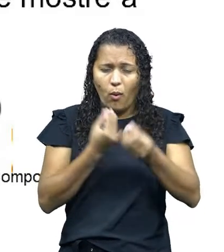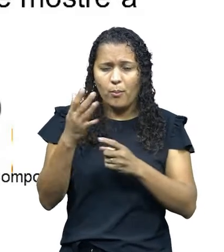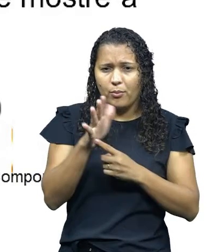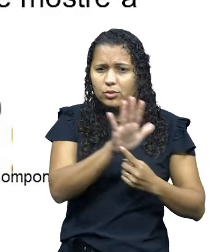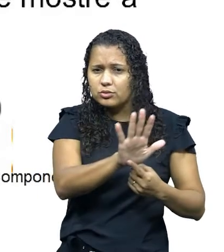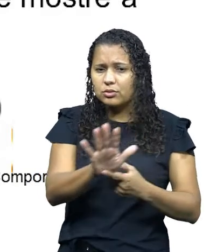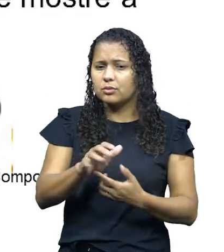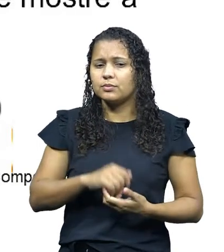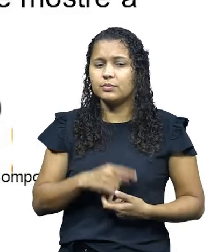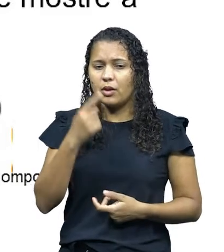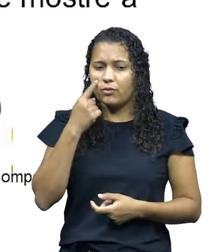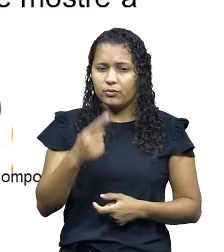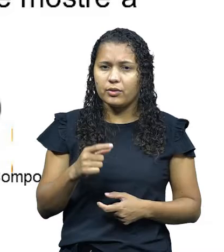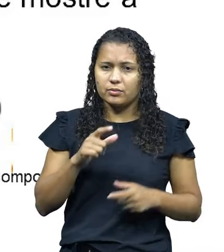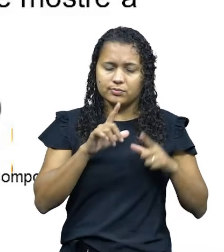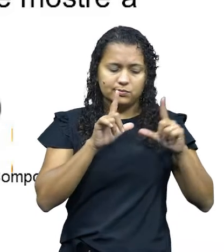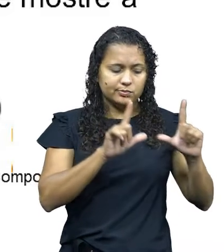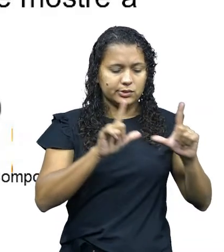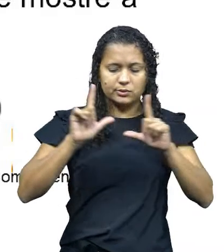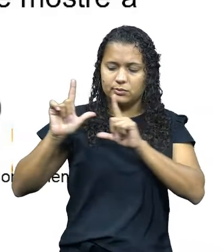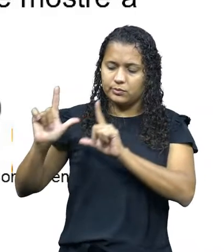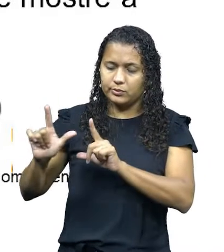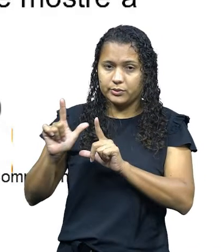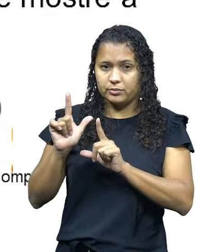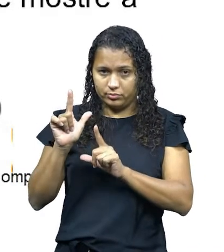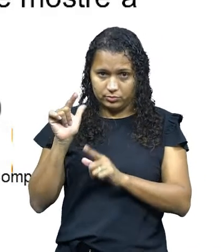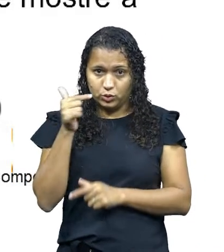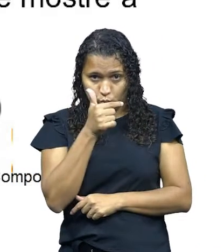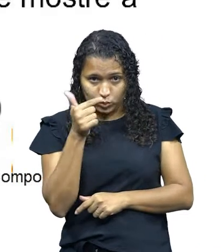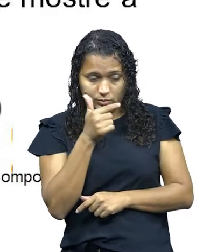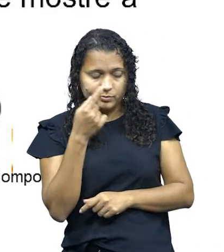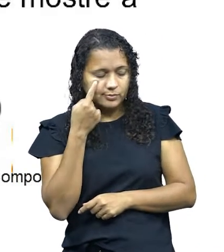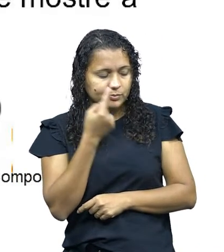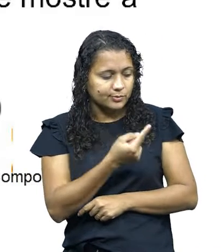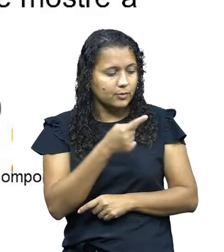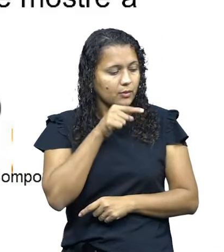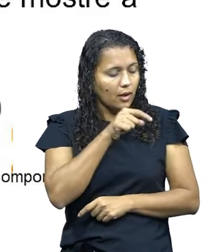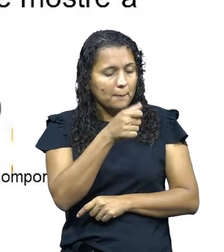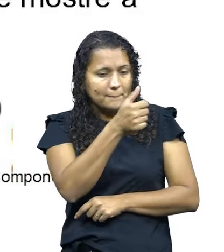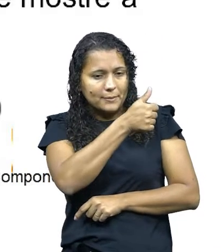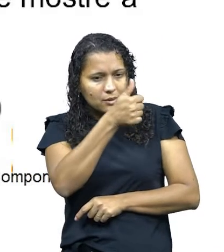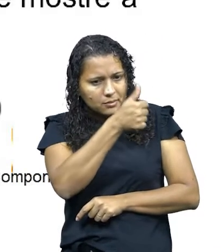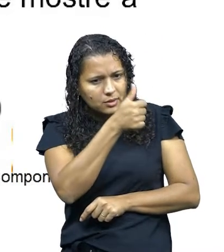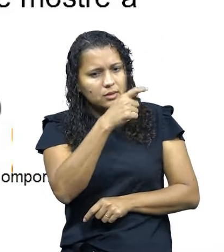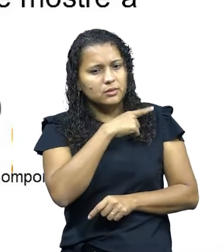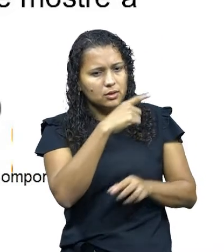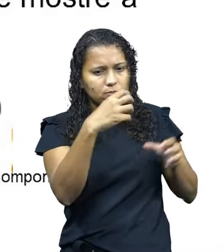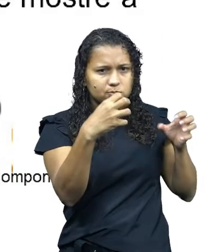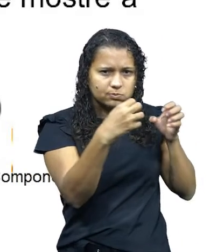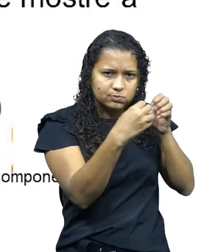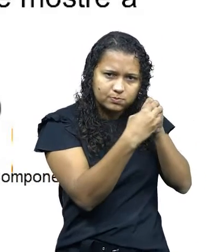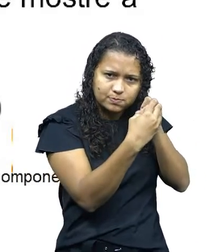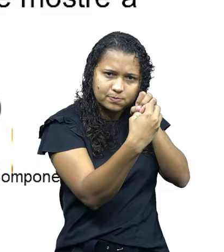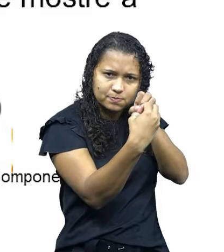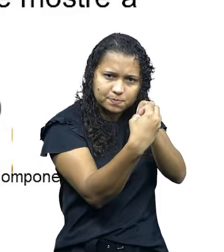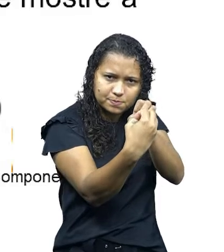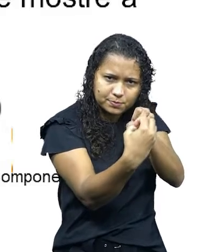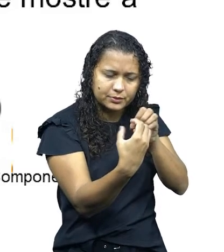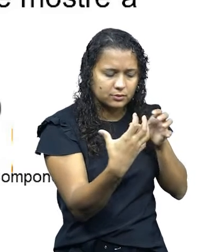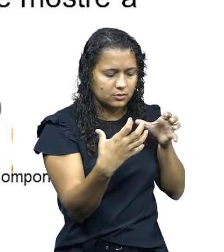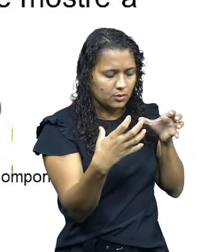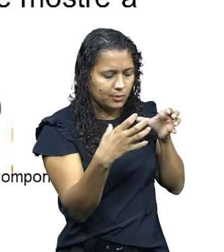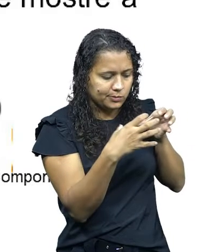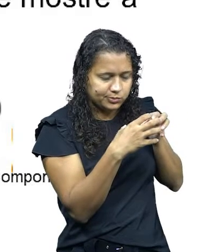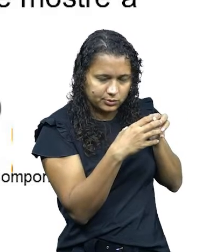ver aqui, nós temos duas representações de um objeto. Ele, com o conjunto de peças unidas, né? Então, nós temos ele